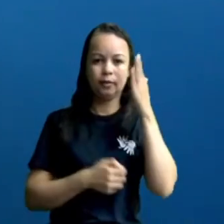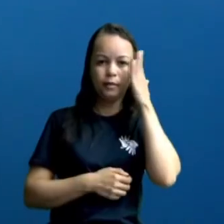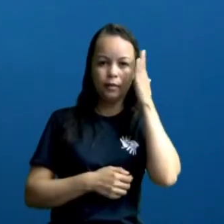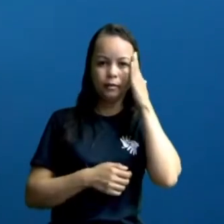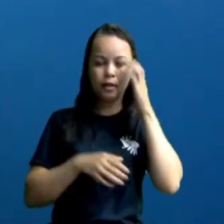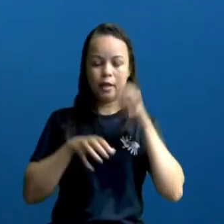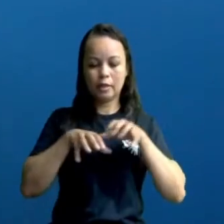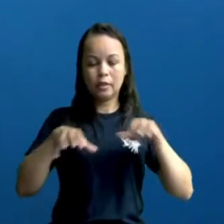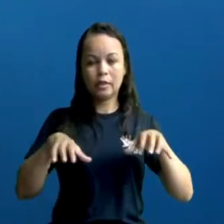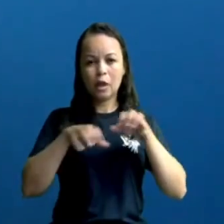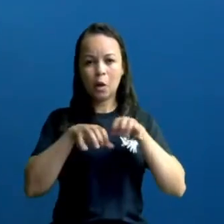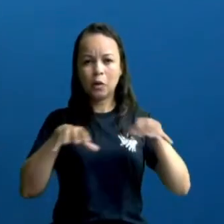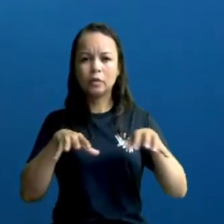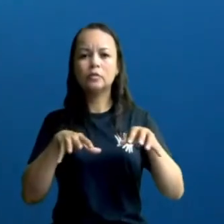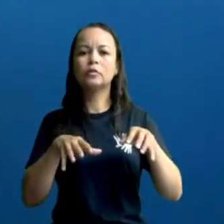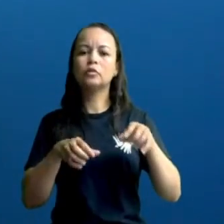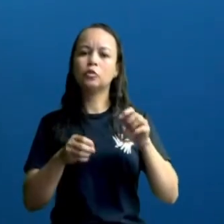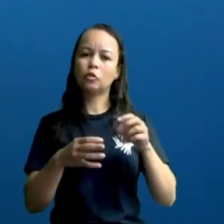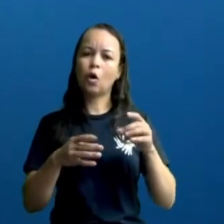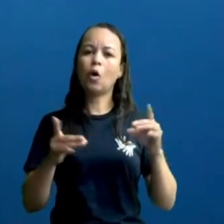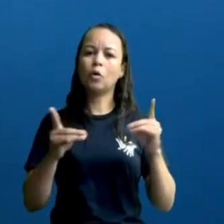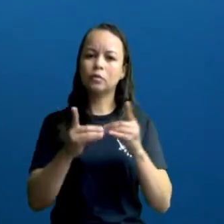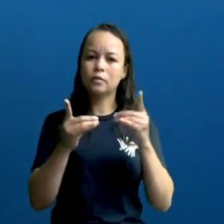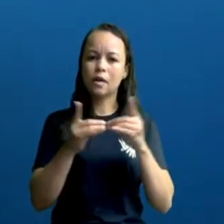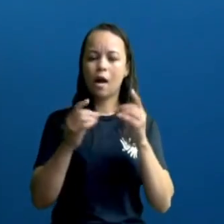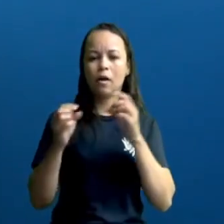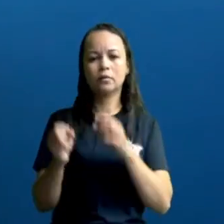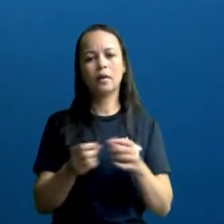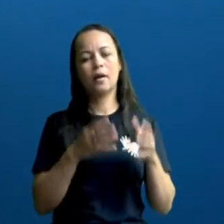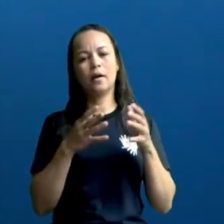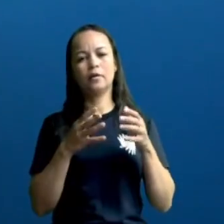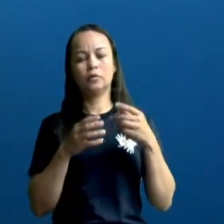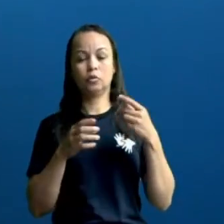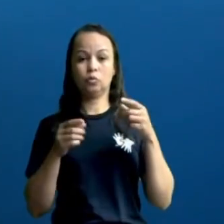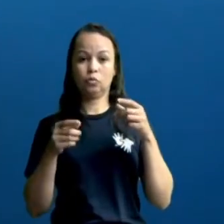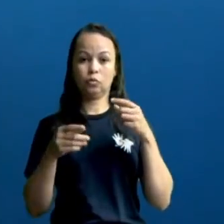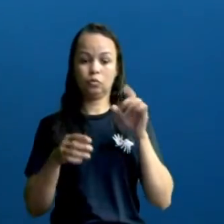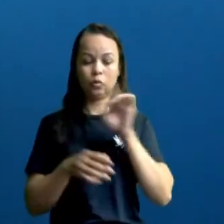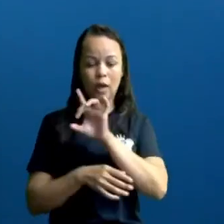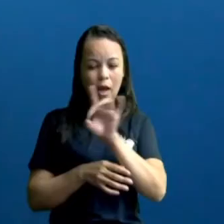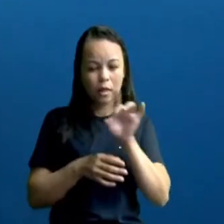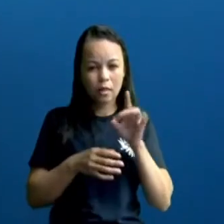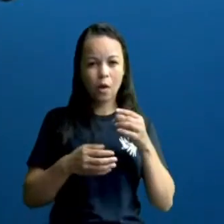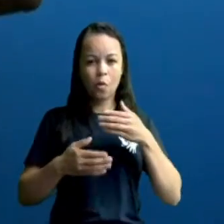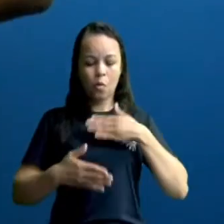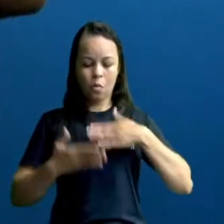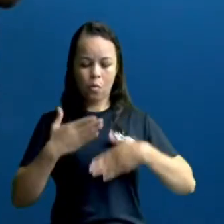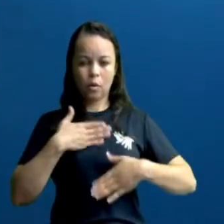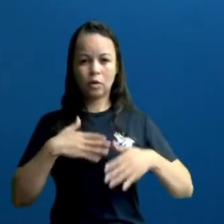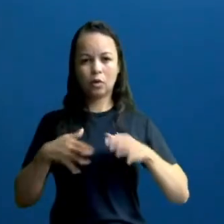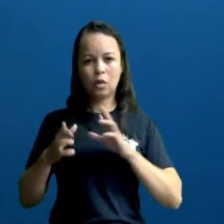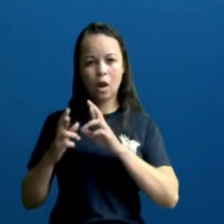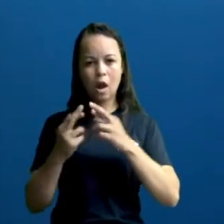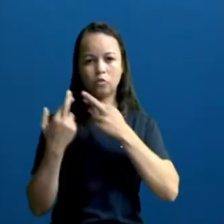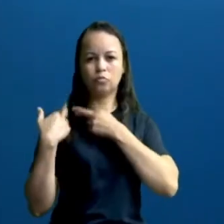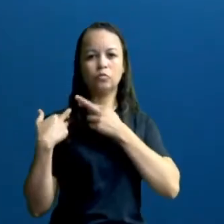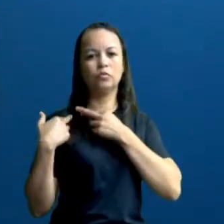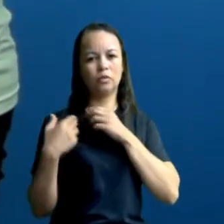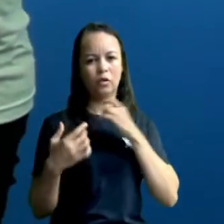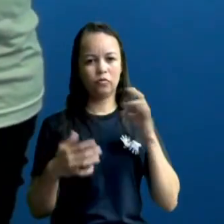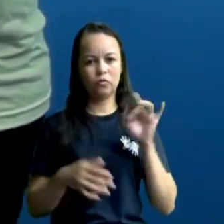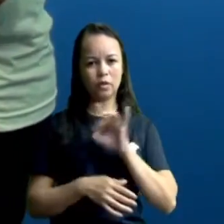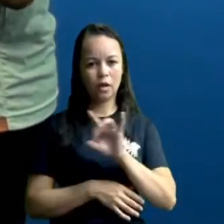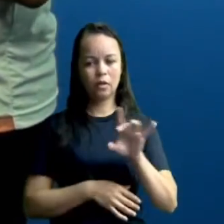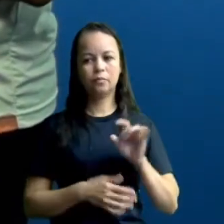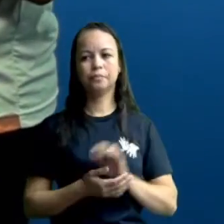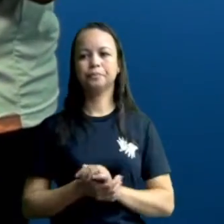apenas pedagógica, é apenas didática. Mas na prática, todos eles estão o tempo todo um falando com o outro. E aí, por favor, produção, vamos para o